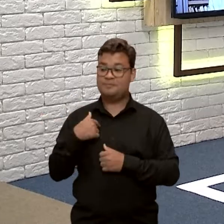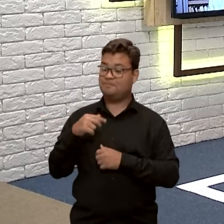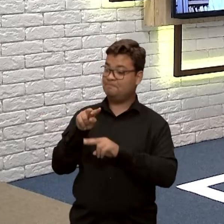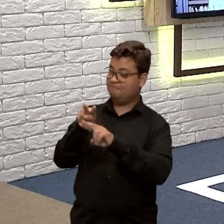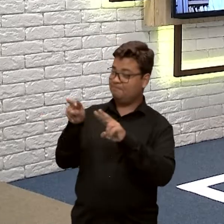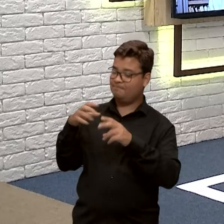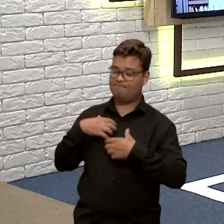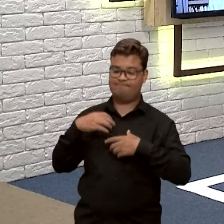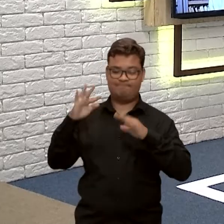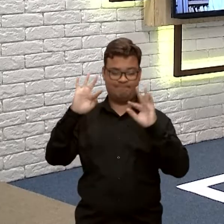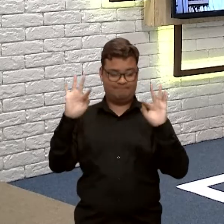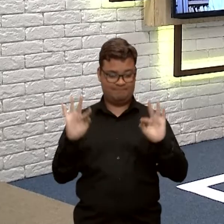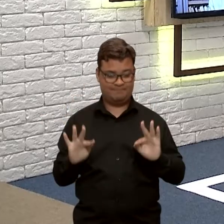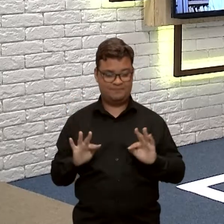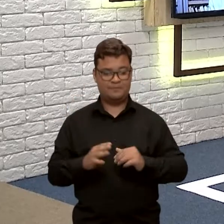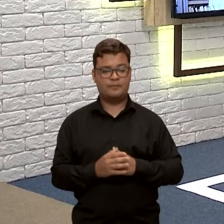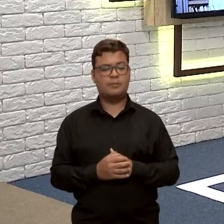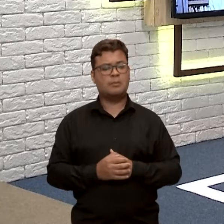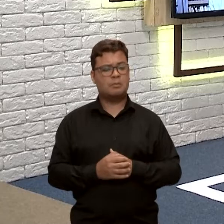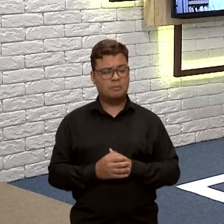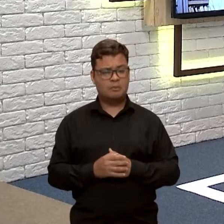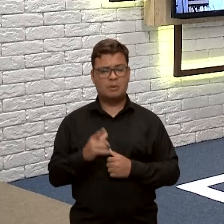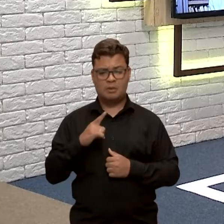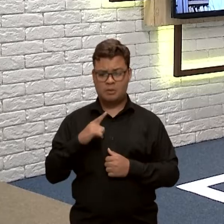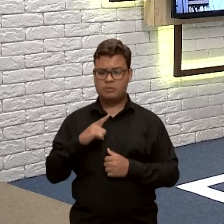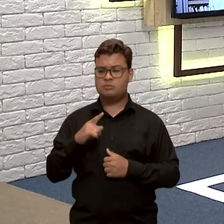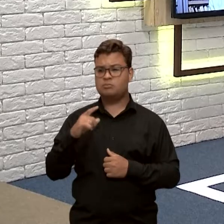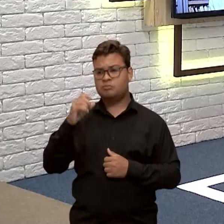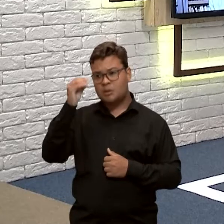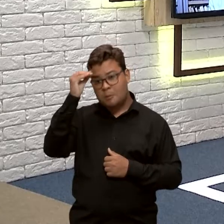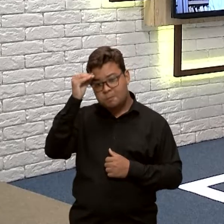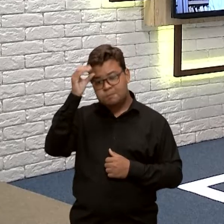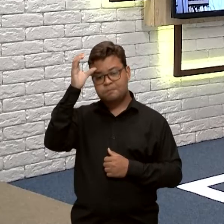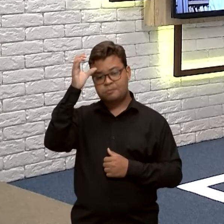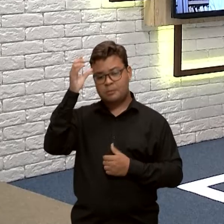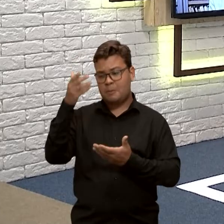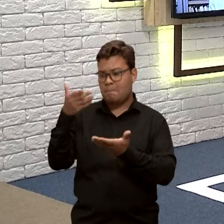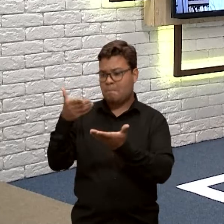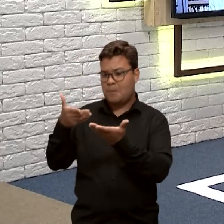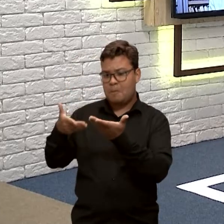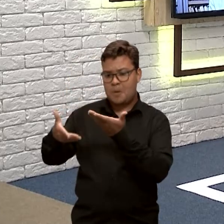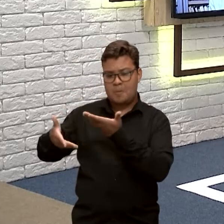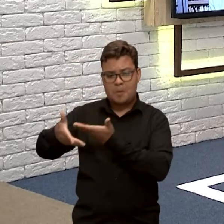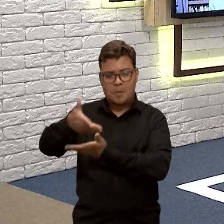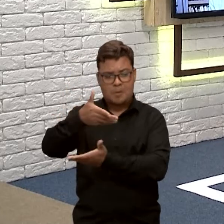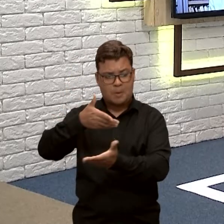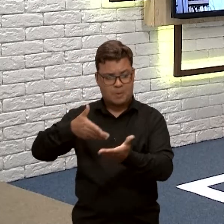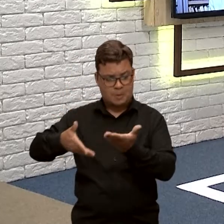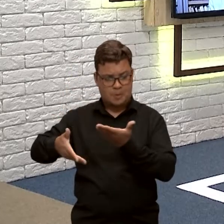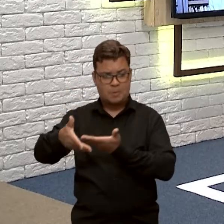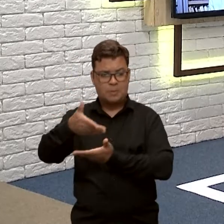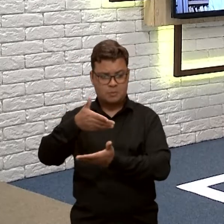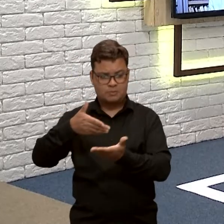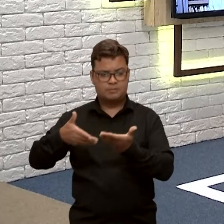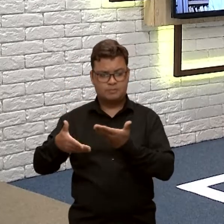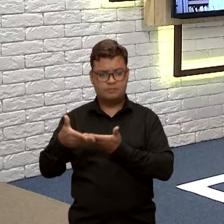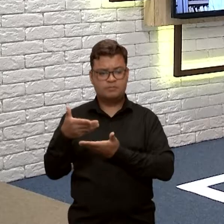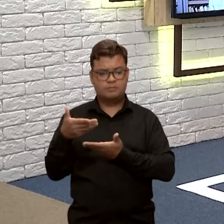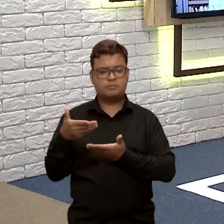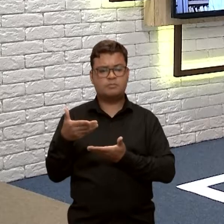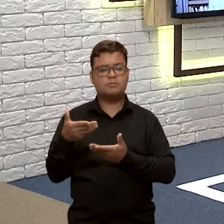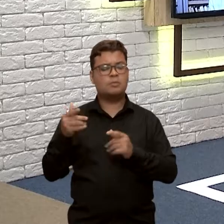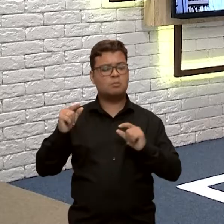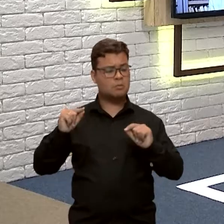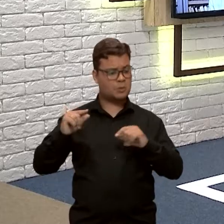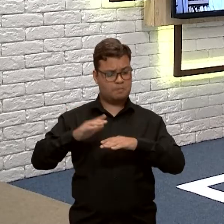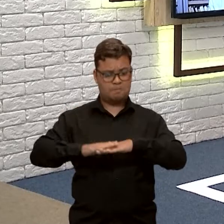na verdade, esse intercurso intelectual que eu travo com eles, que eles travam comigo, é que isso é a coisa